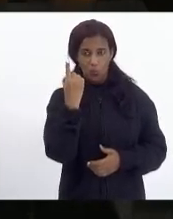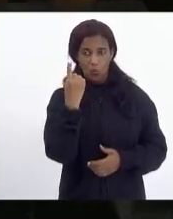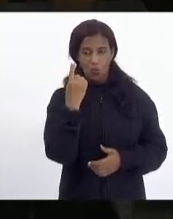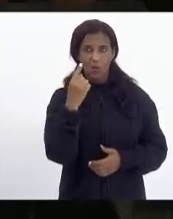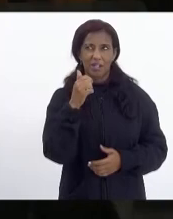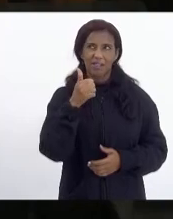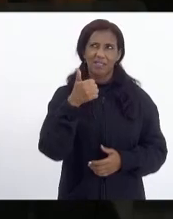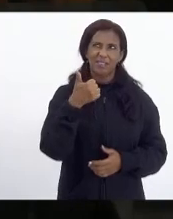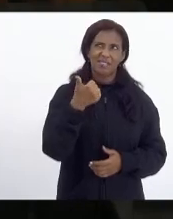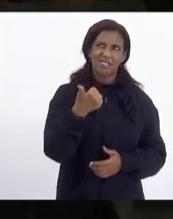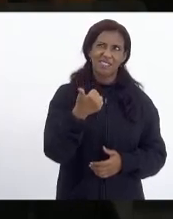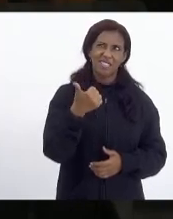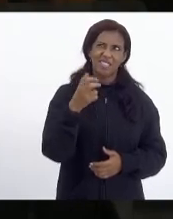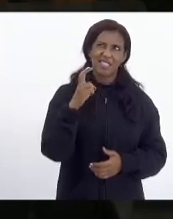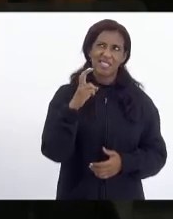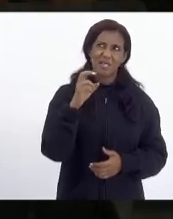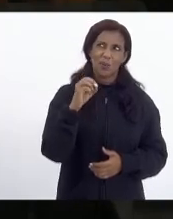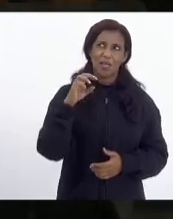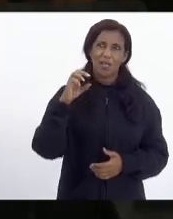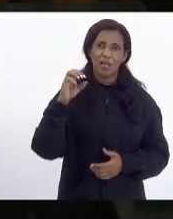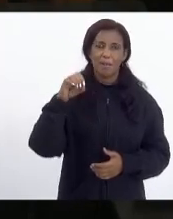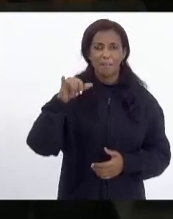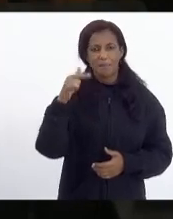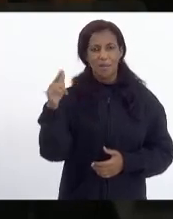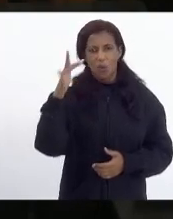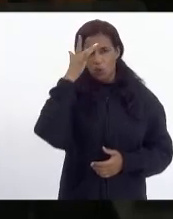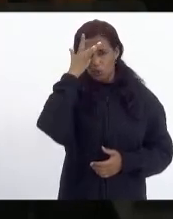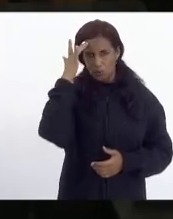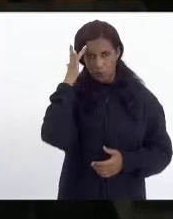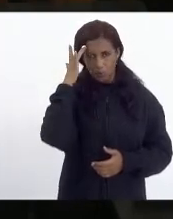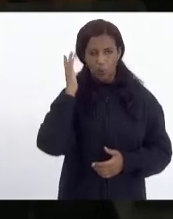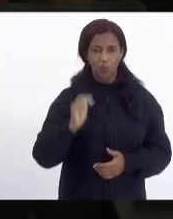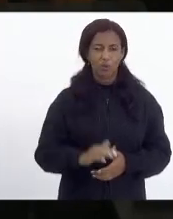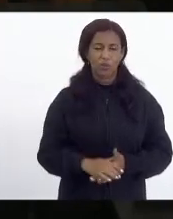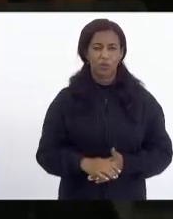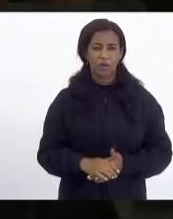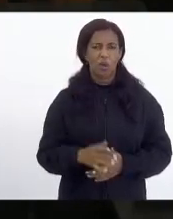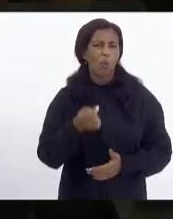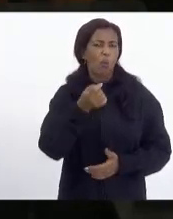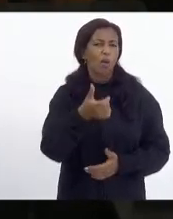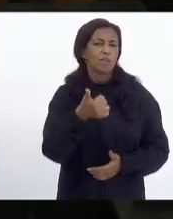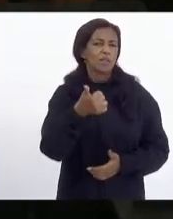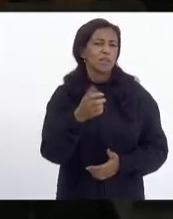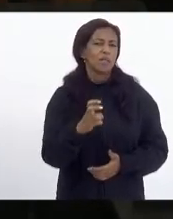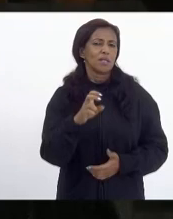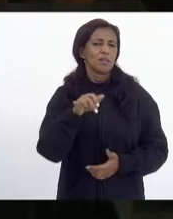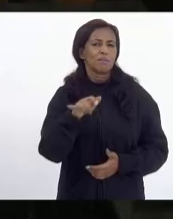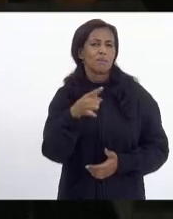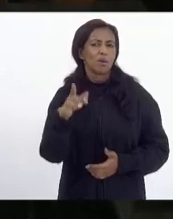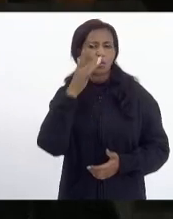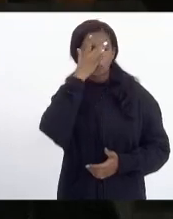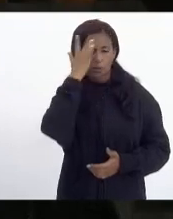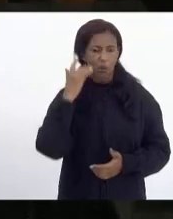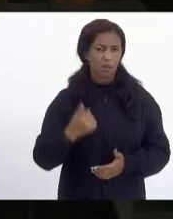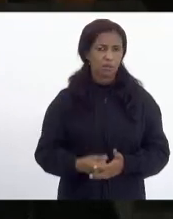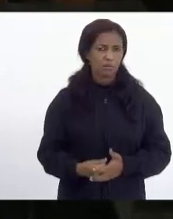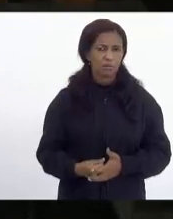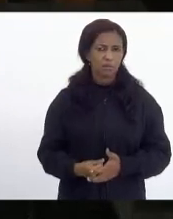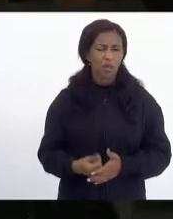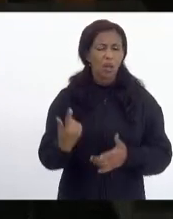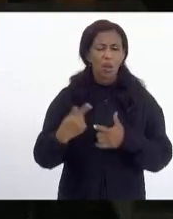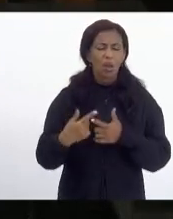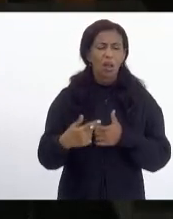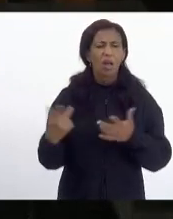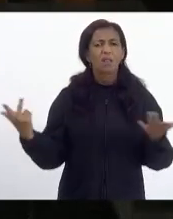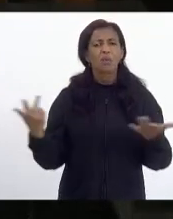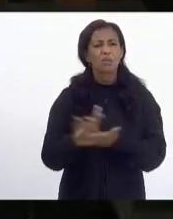dos 150 milhões tá quase 15 milhões de pessoas E porque é que será